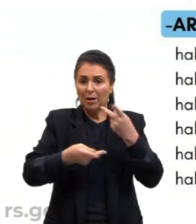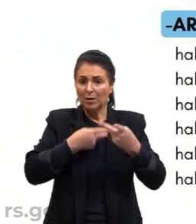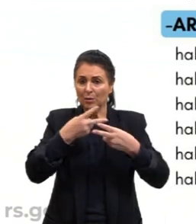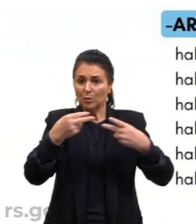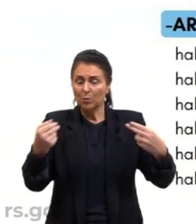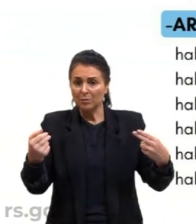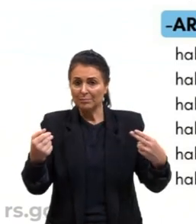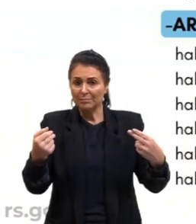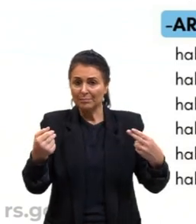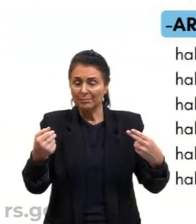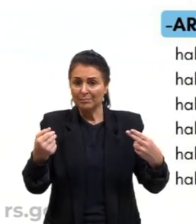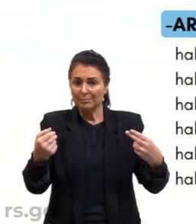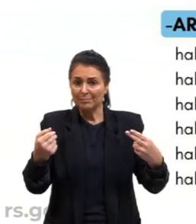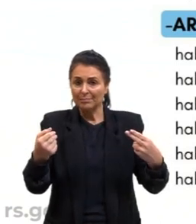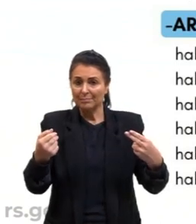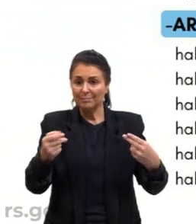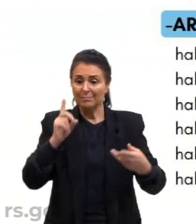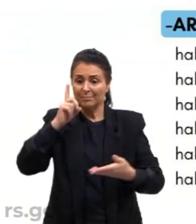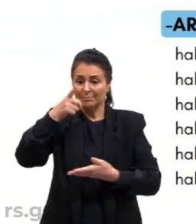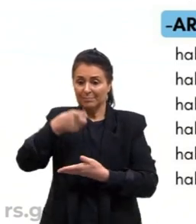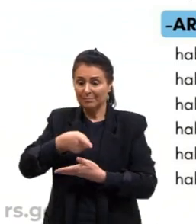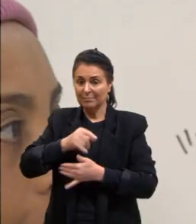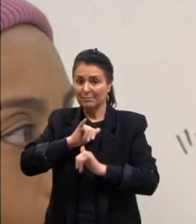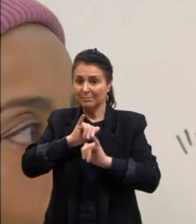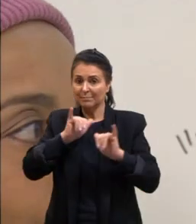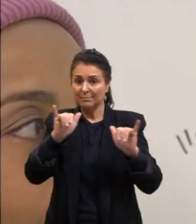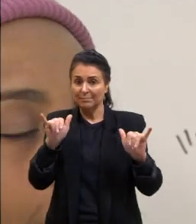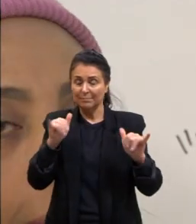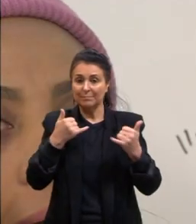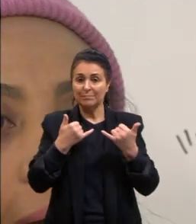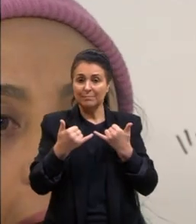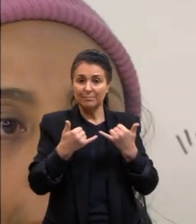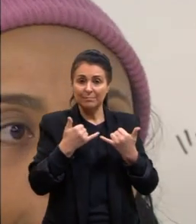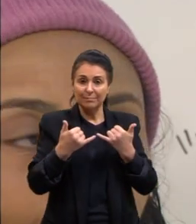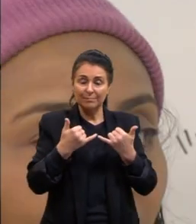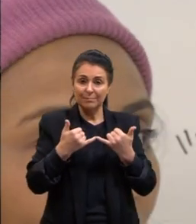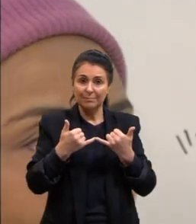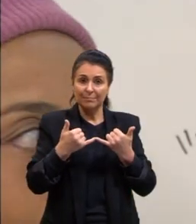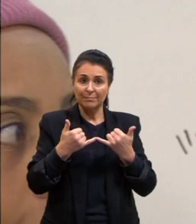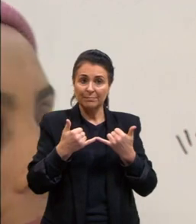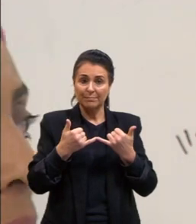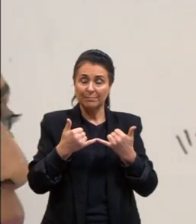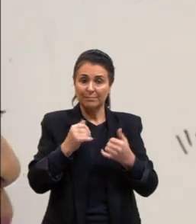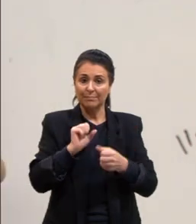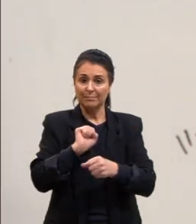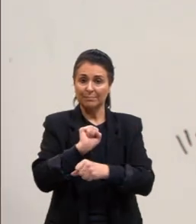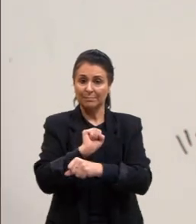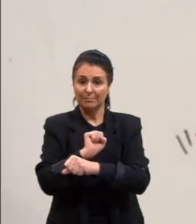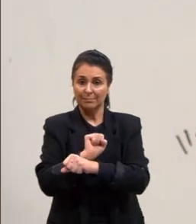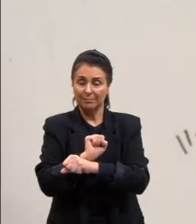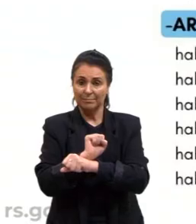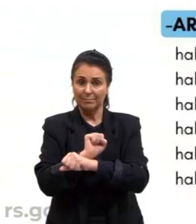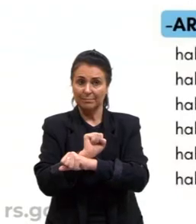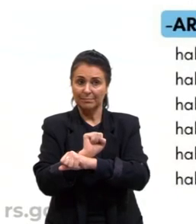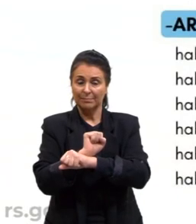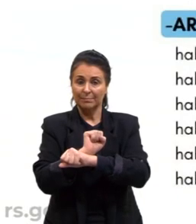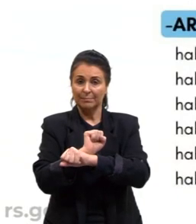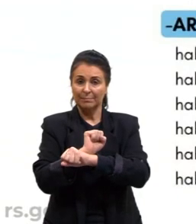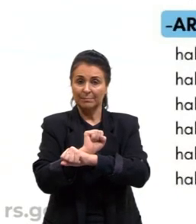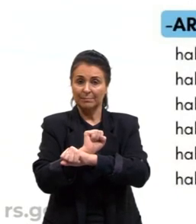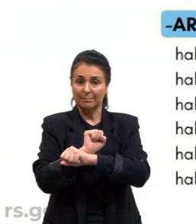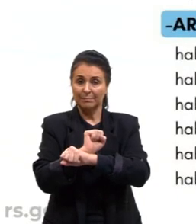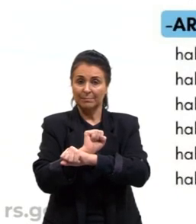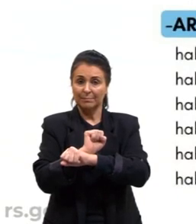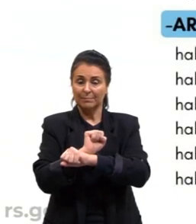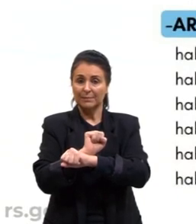de seu e ordens por exemplo a ar Lennon Abre Abre Abre